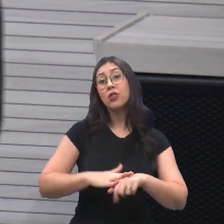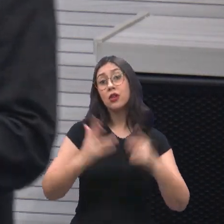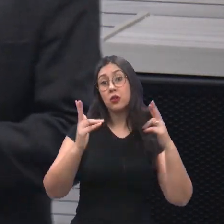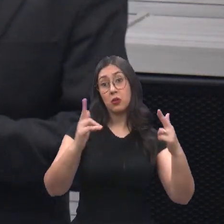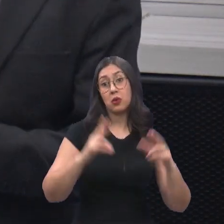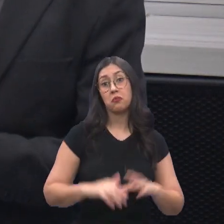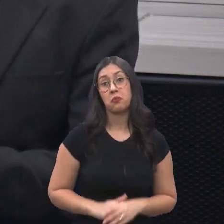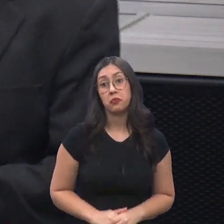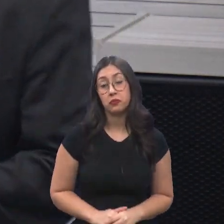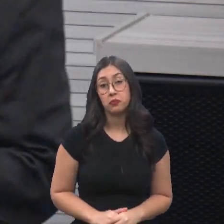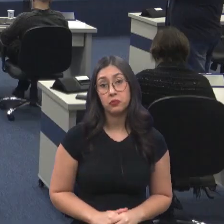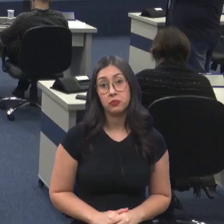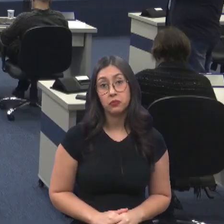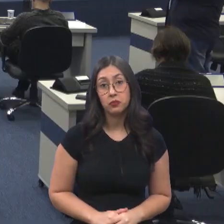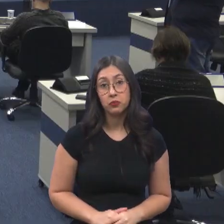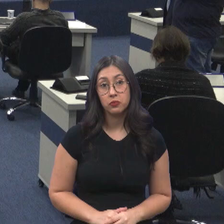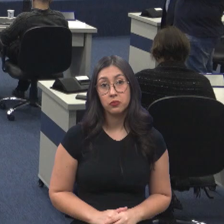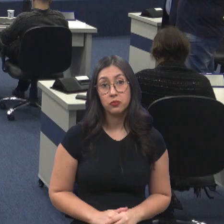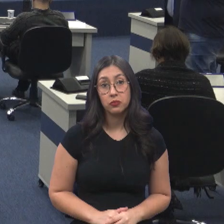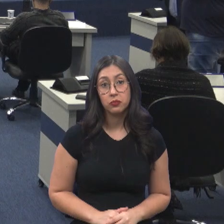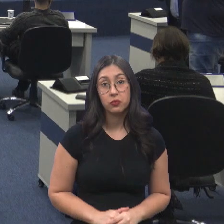presidente.